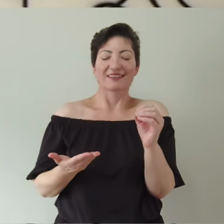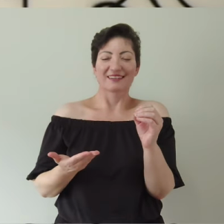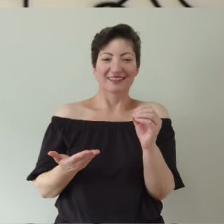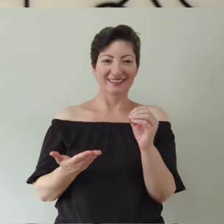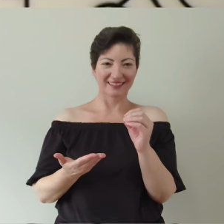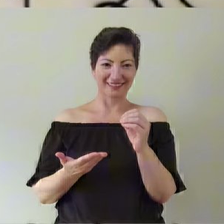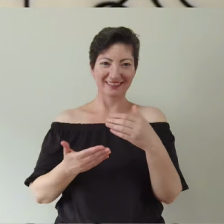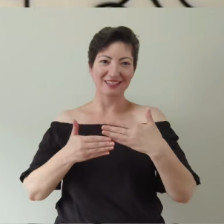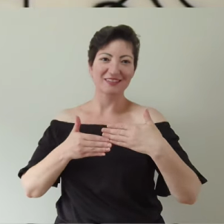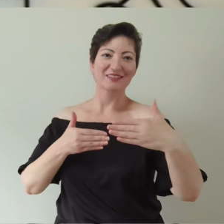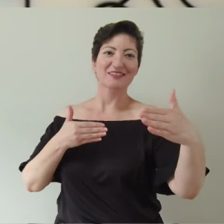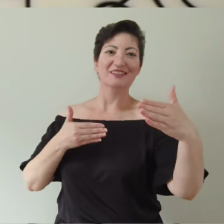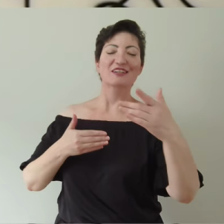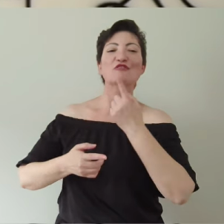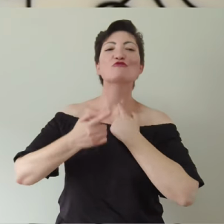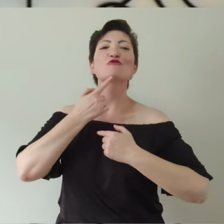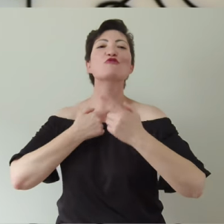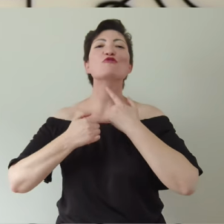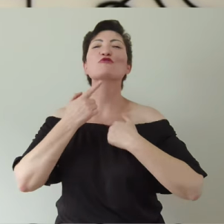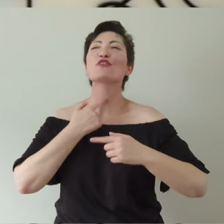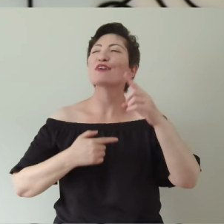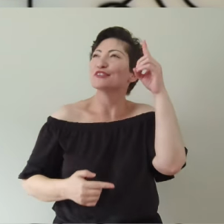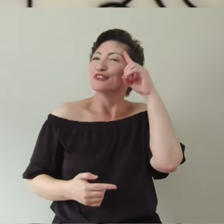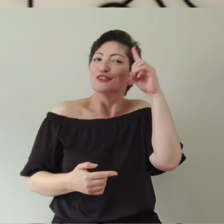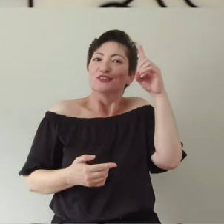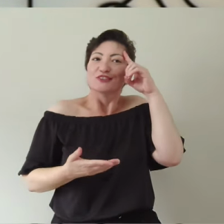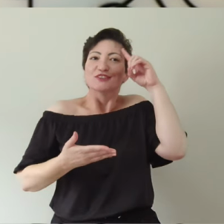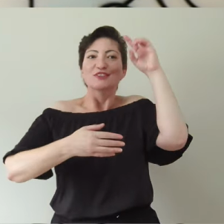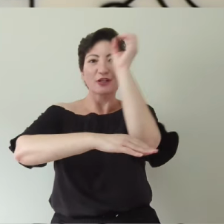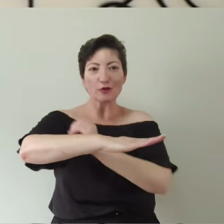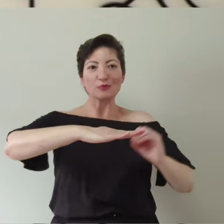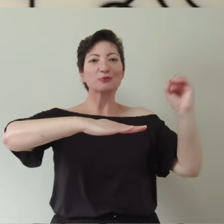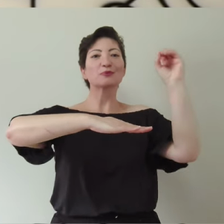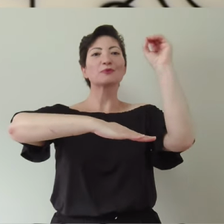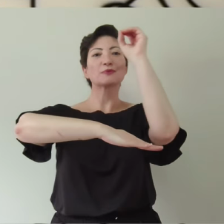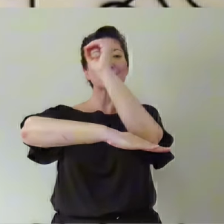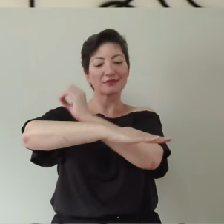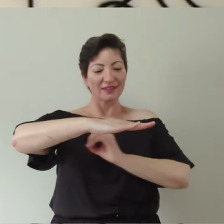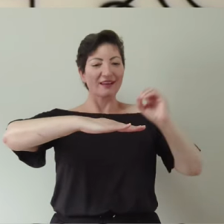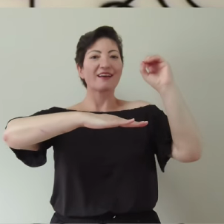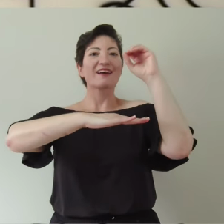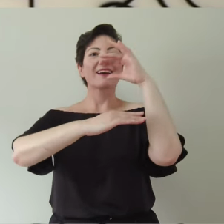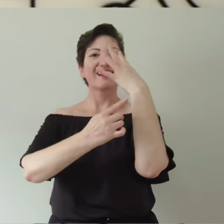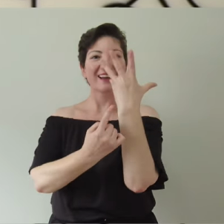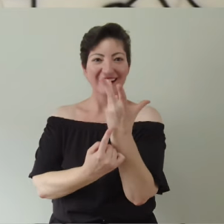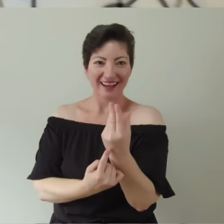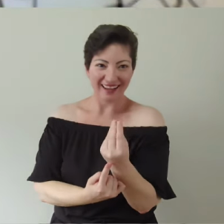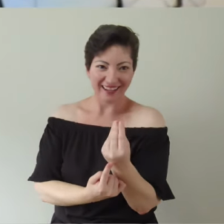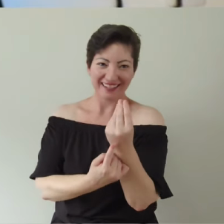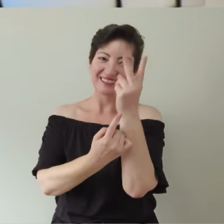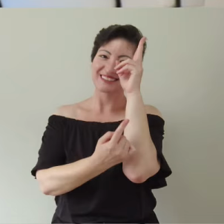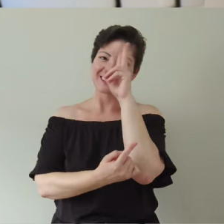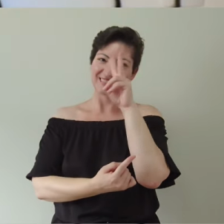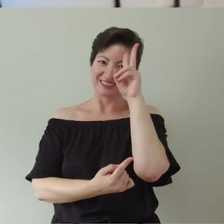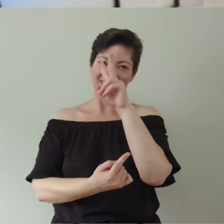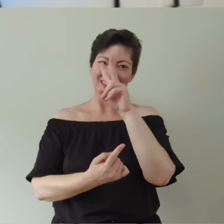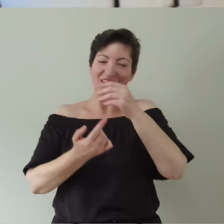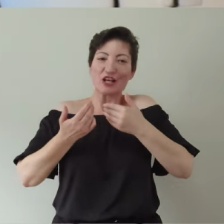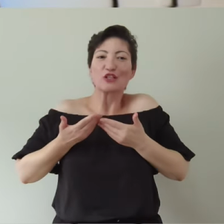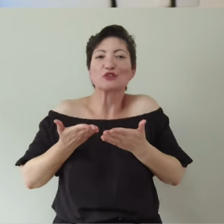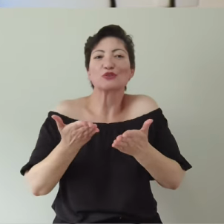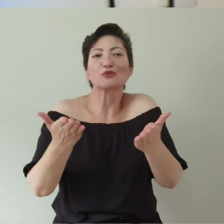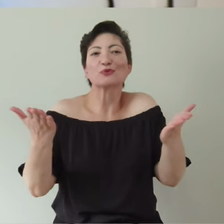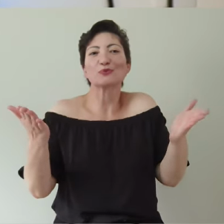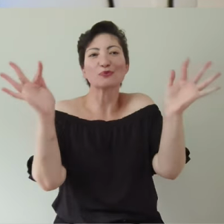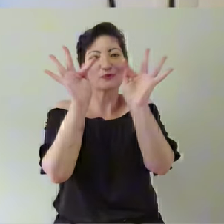eu desejo mais dias e dias e dias e dias de arte e de boas histórias. Eu desejo toda a